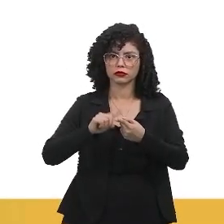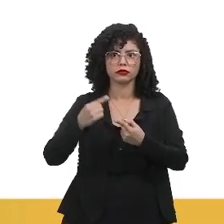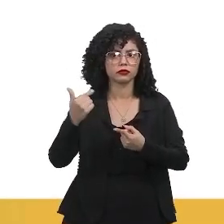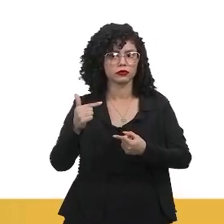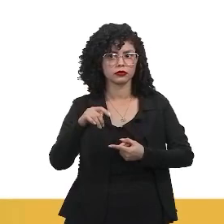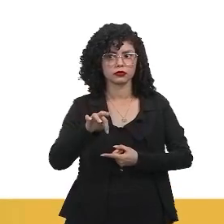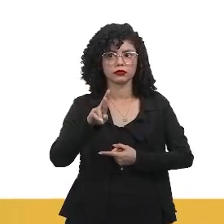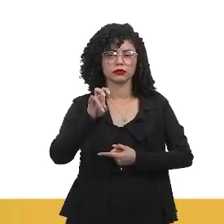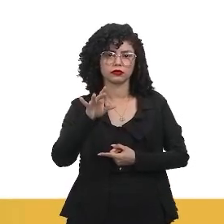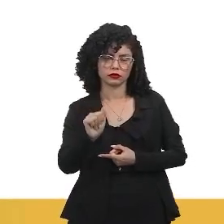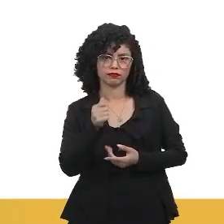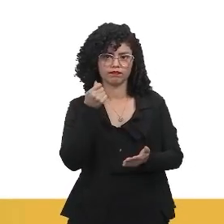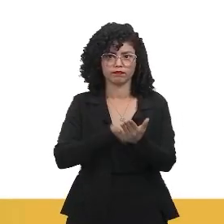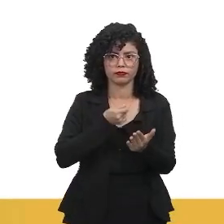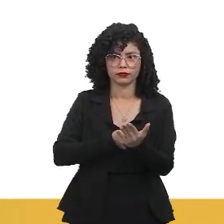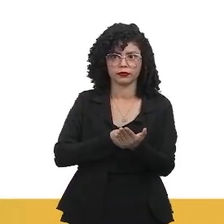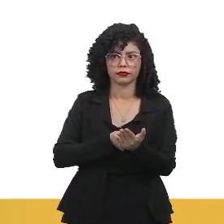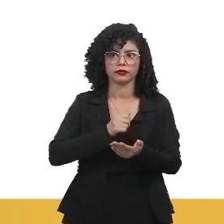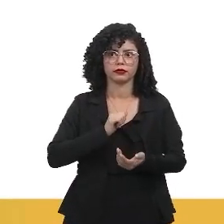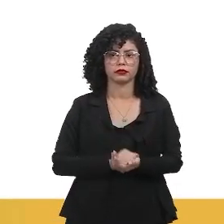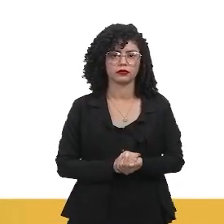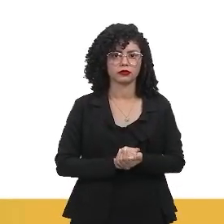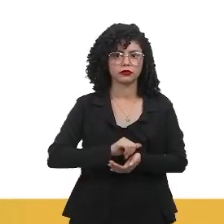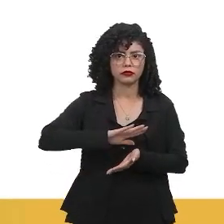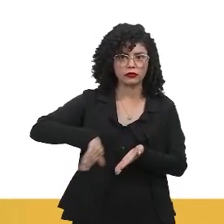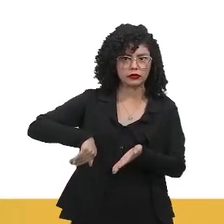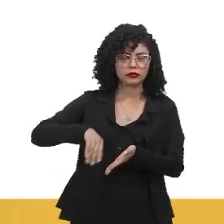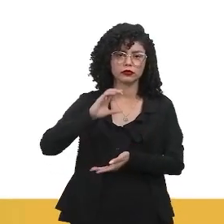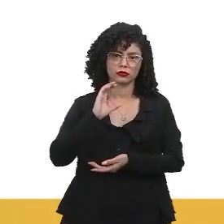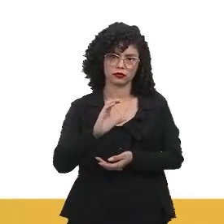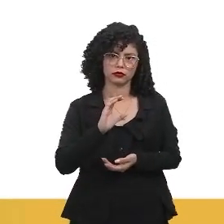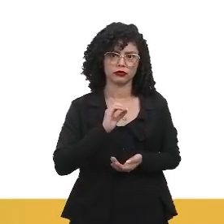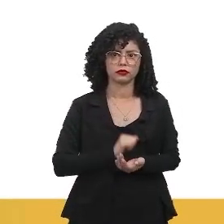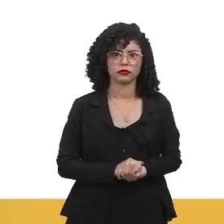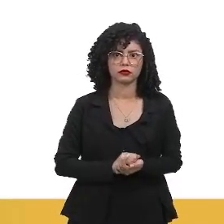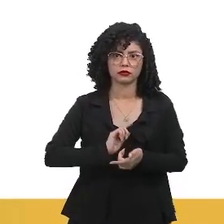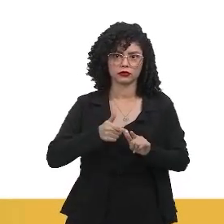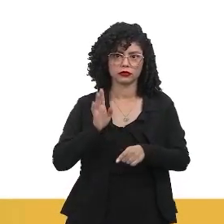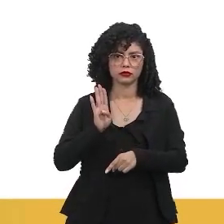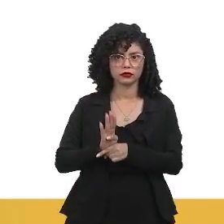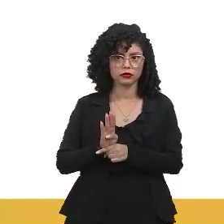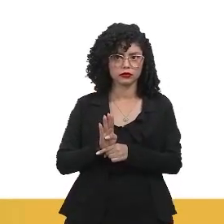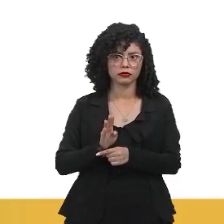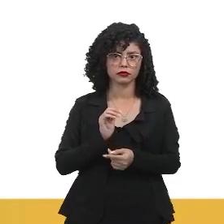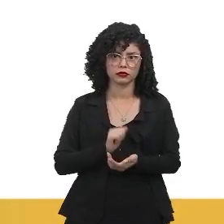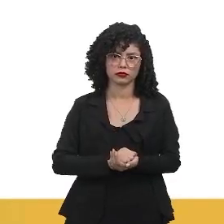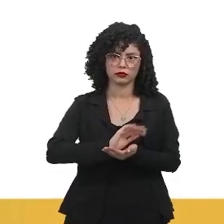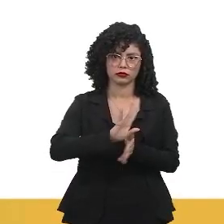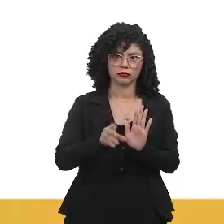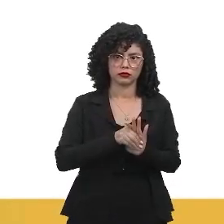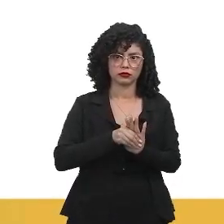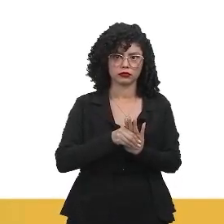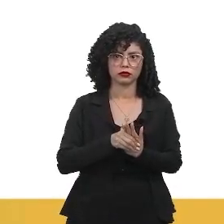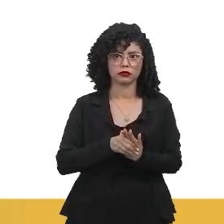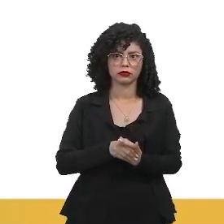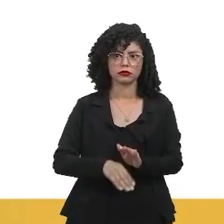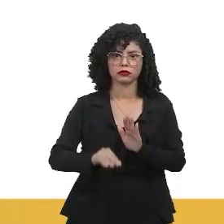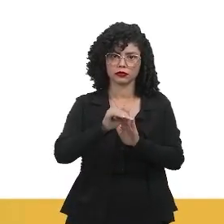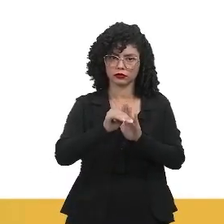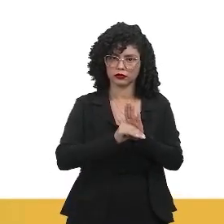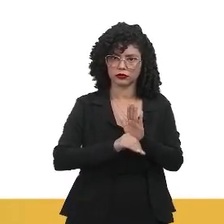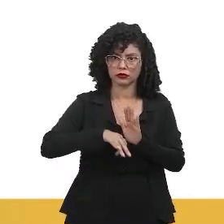severas. Então, podemos também descartar a letra C. E a letra B, aplicação das sanções pelo